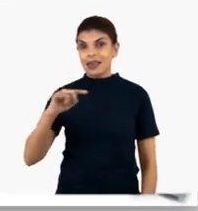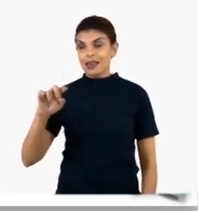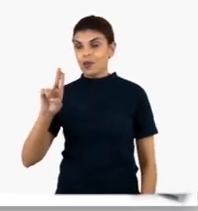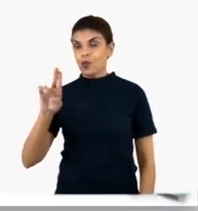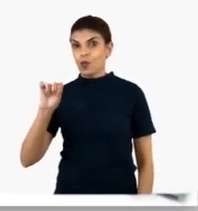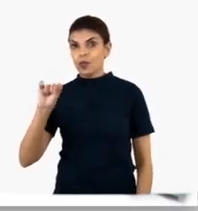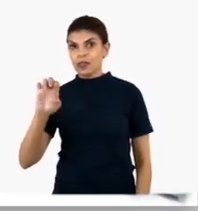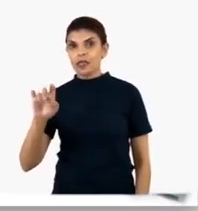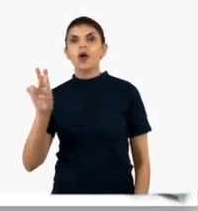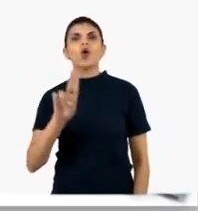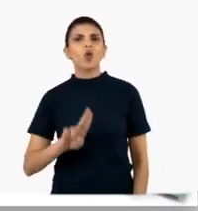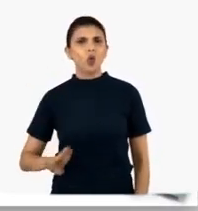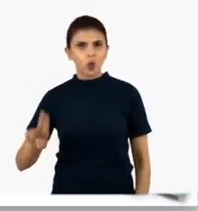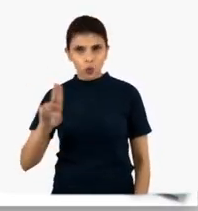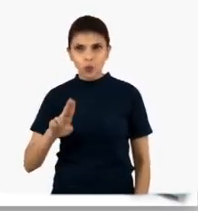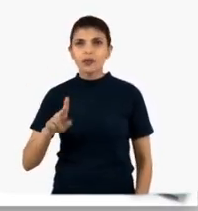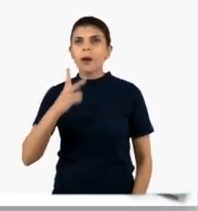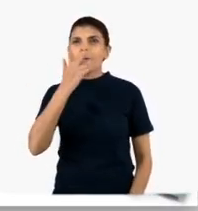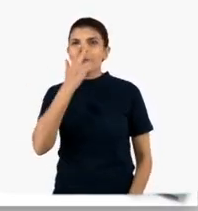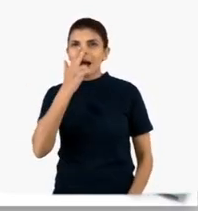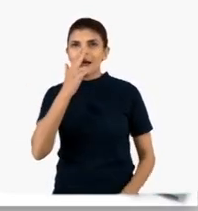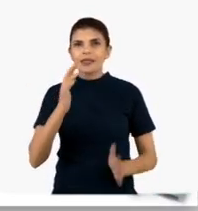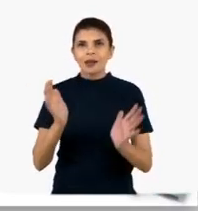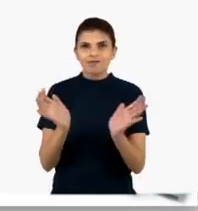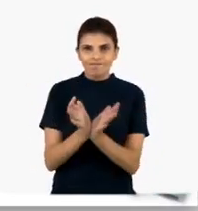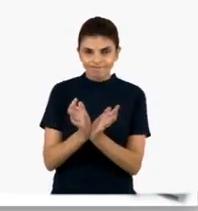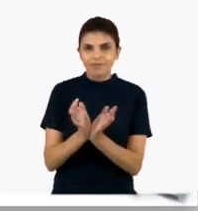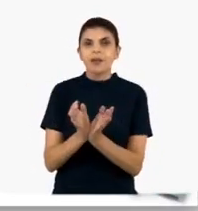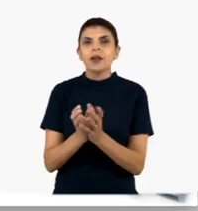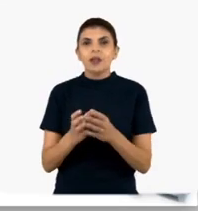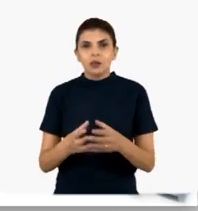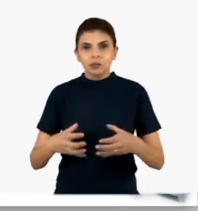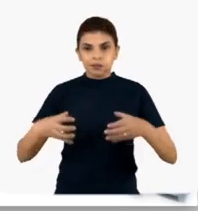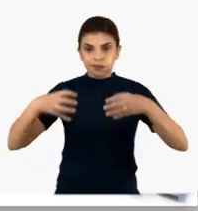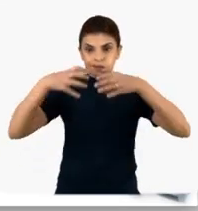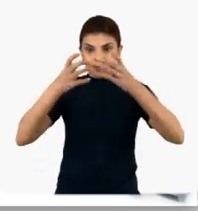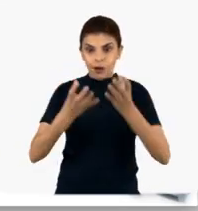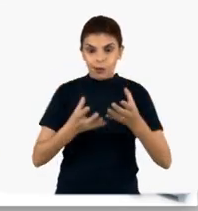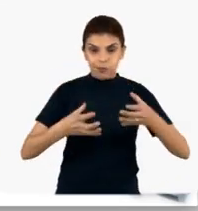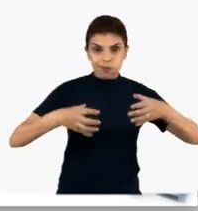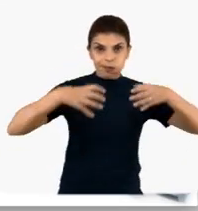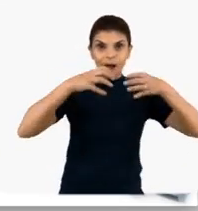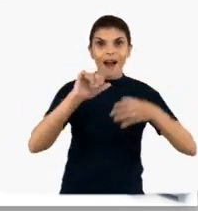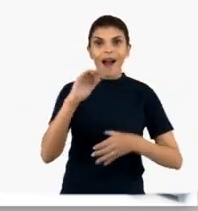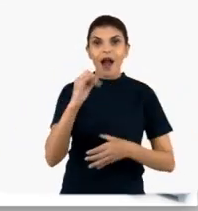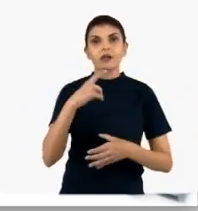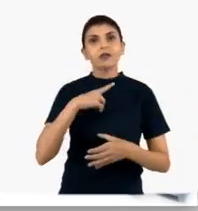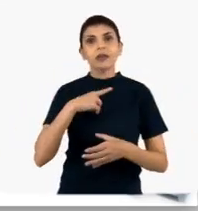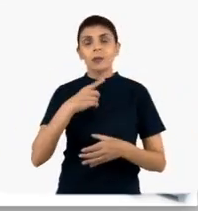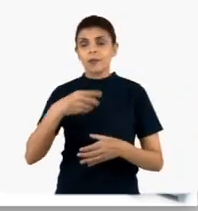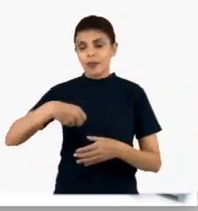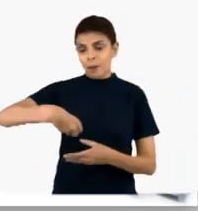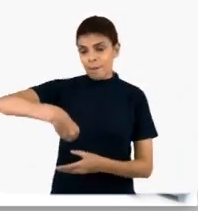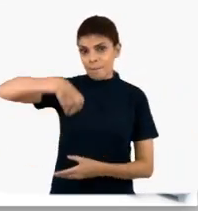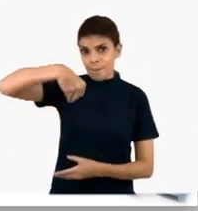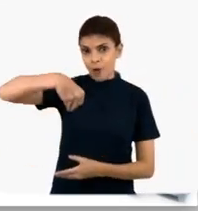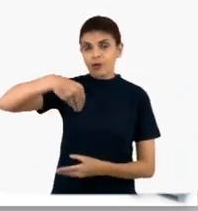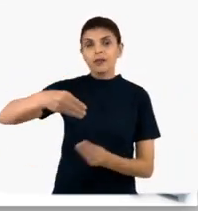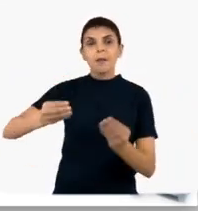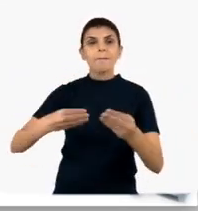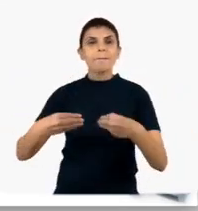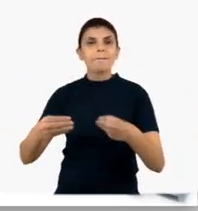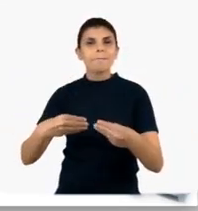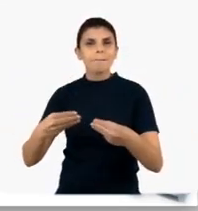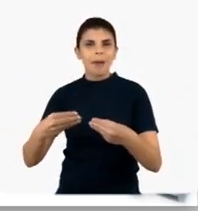É a tecnologia que eu utilizo bolsas, ao invés de um biorreator de aço inox, eu vou utilizar uma bolsa plástica. Tem